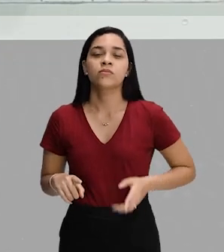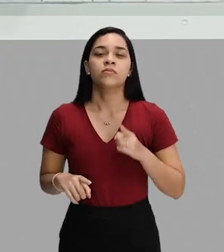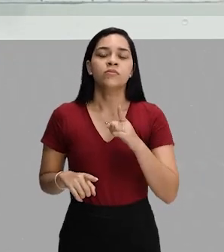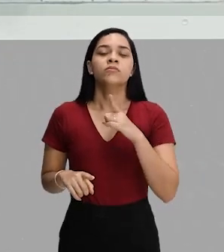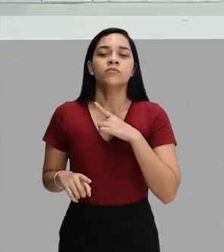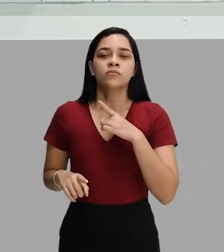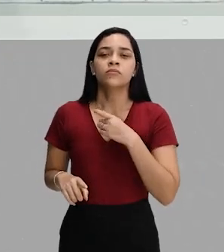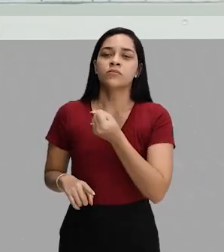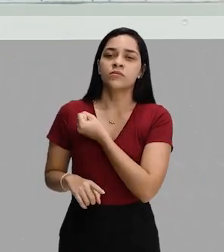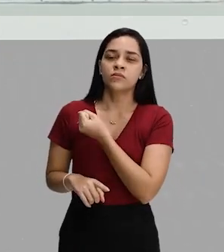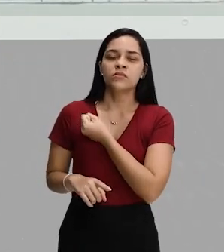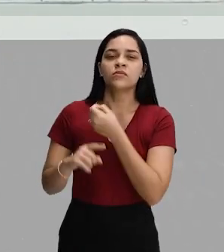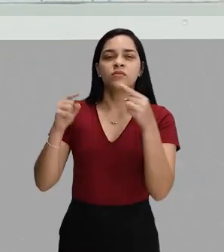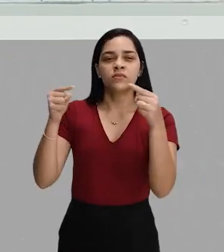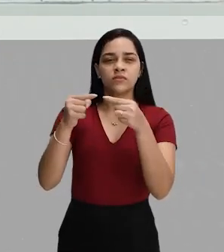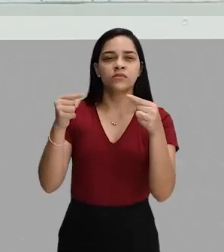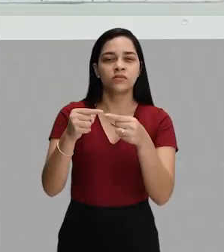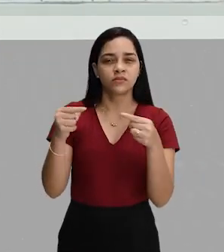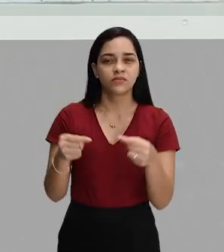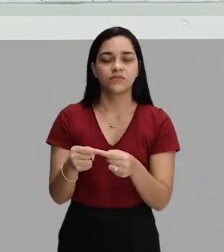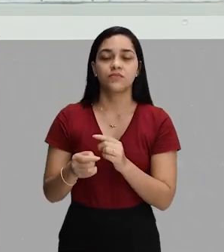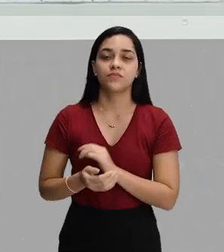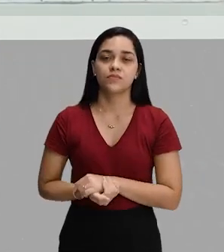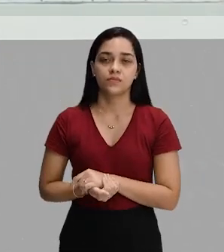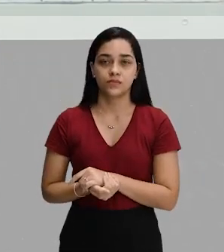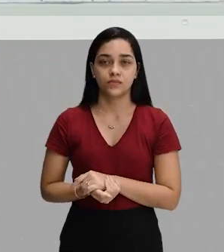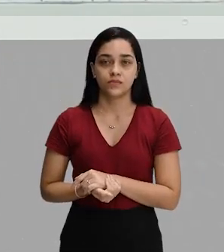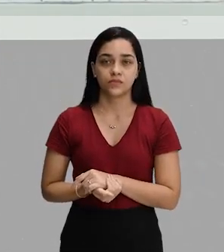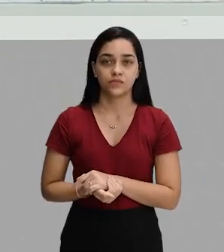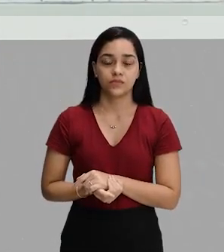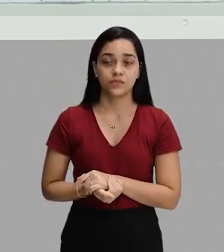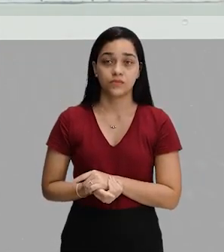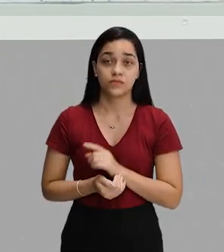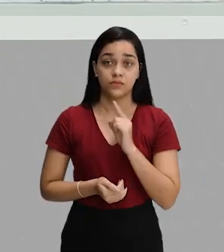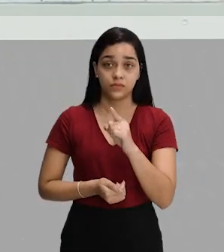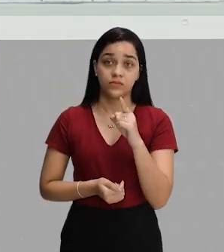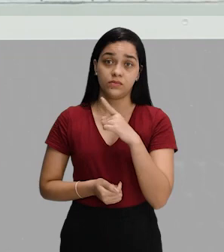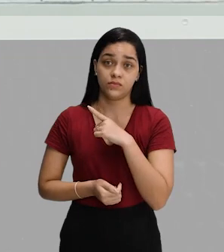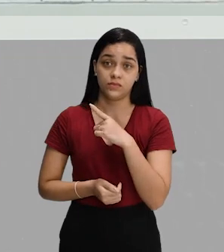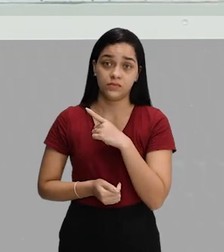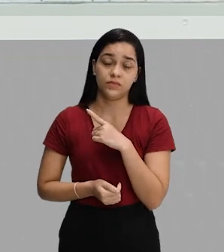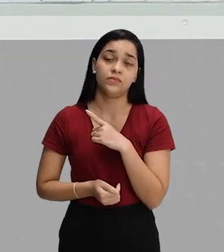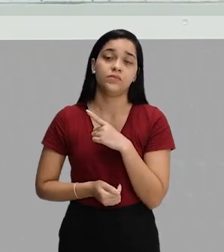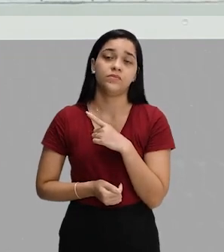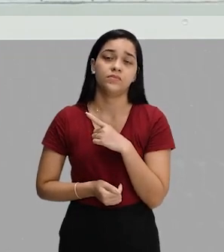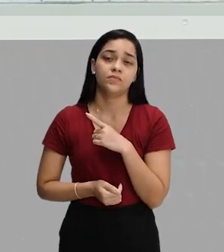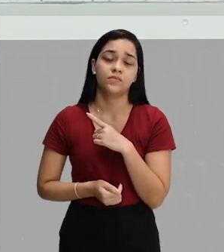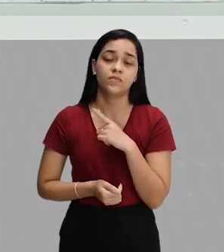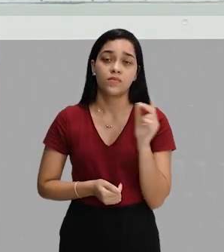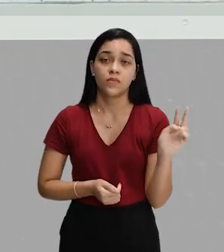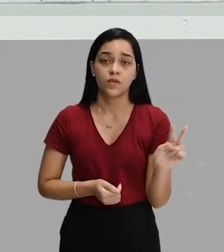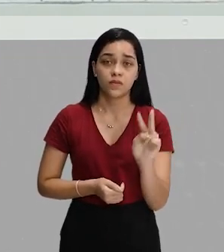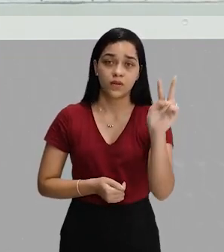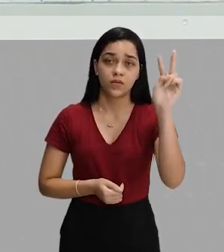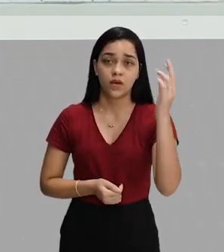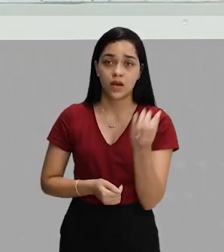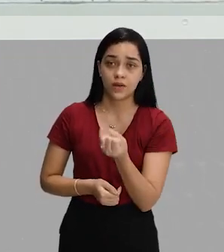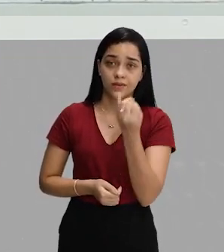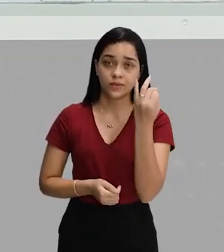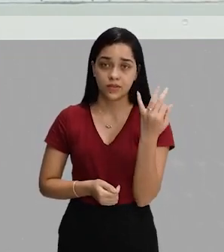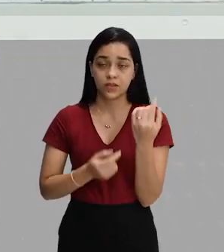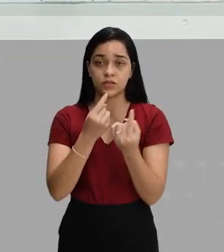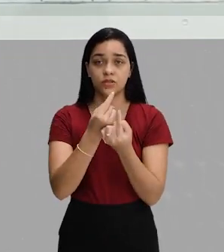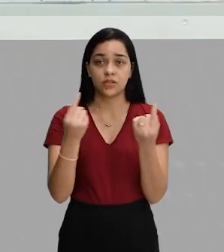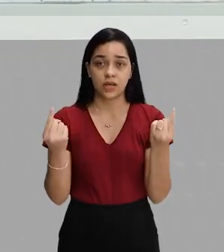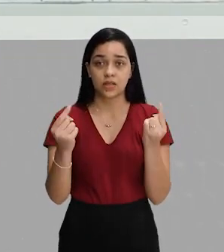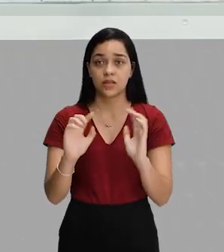vai ter o número de combinações, o número de formas diferentes. Tá? Quando você tem o valor, a quantidade de